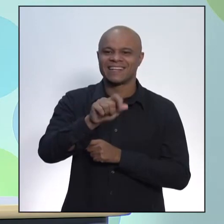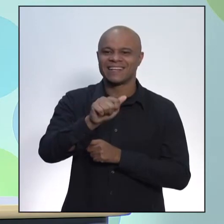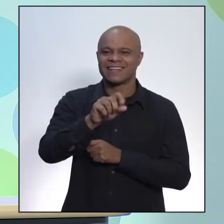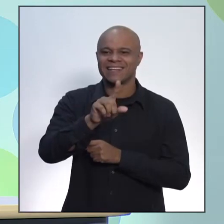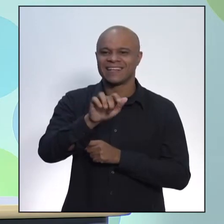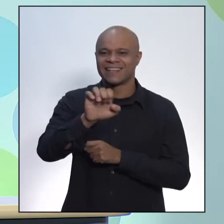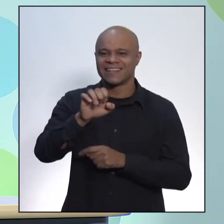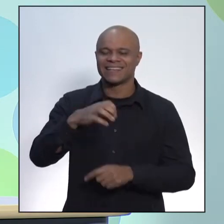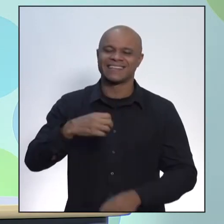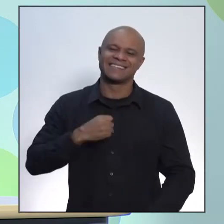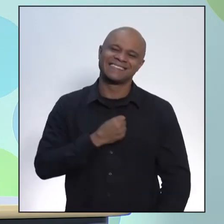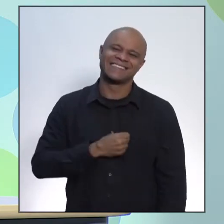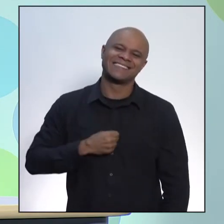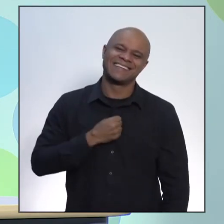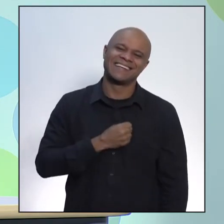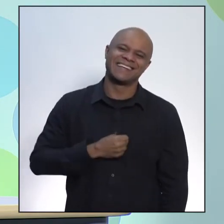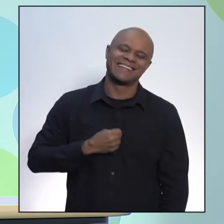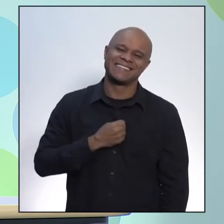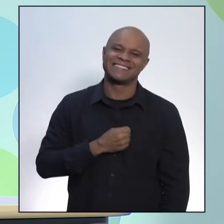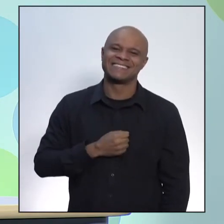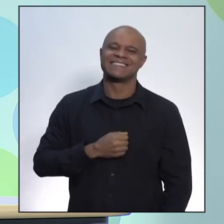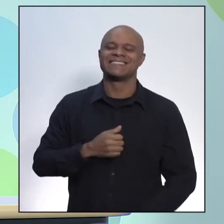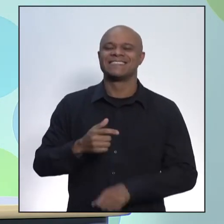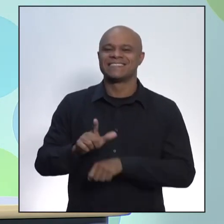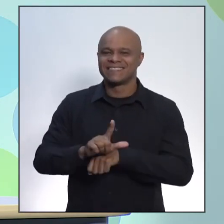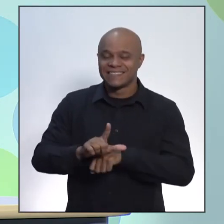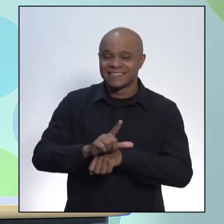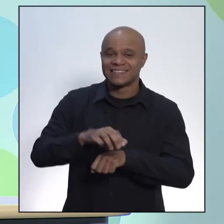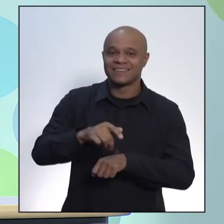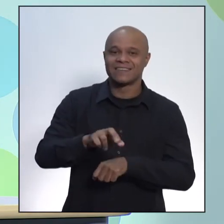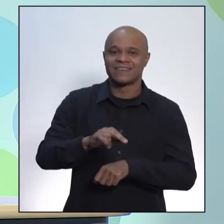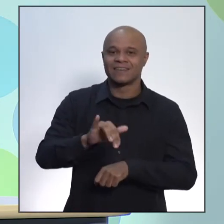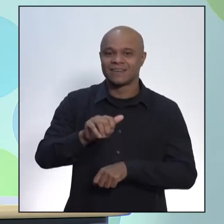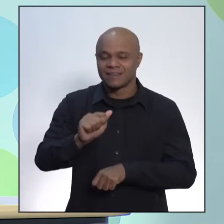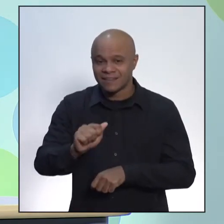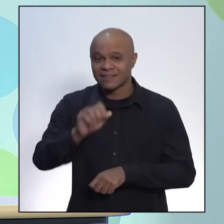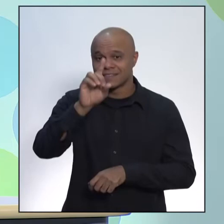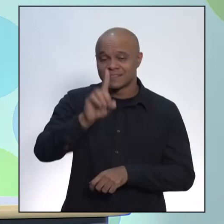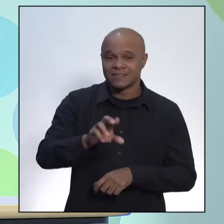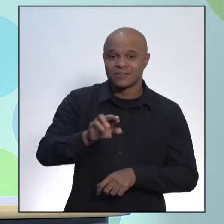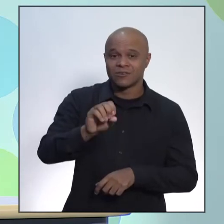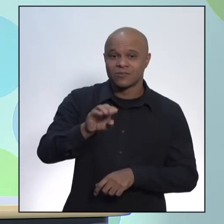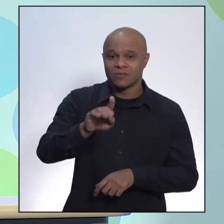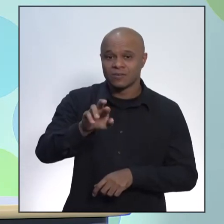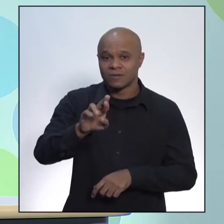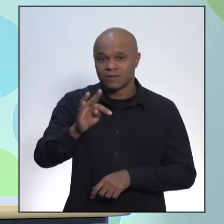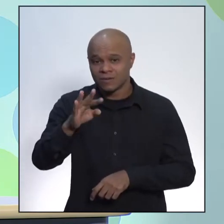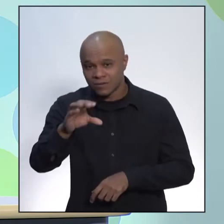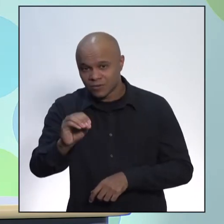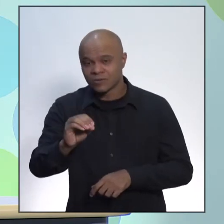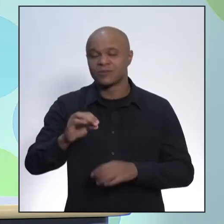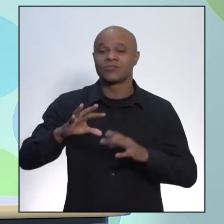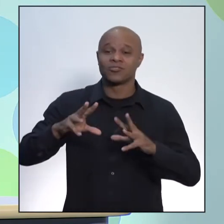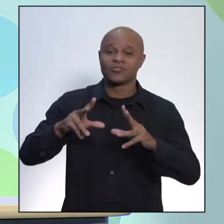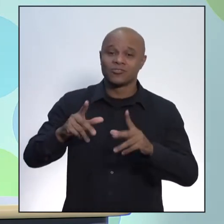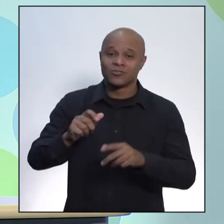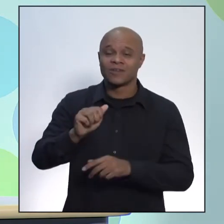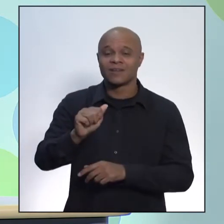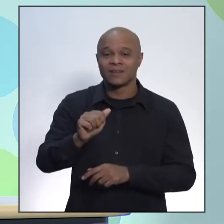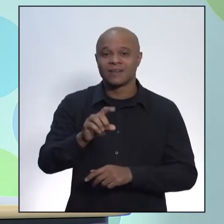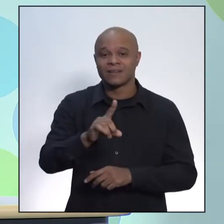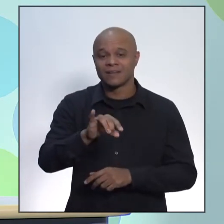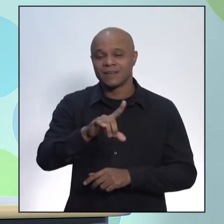beijão especial para a minha coordenadora Maria Emília, para o meu diretor Roberto, o Marcelo também lá na escola, para o Adilson,